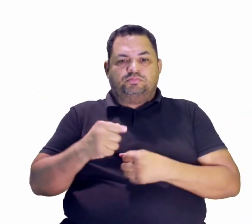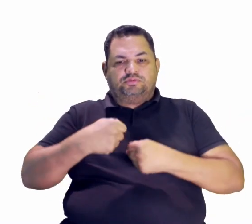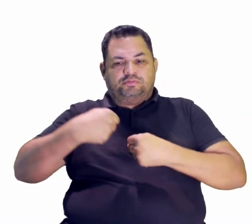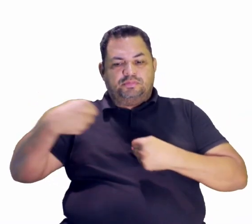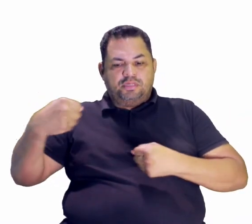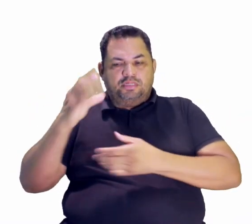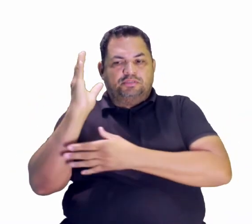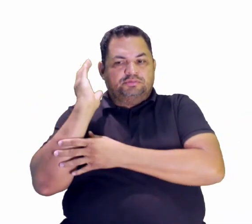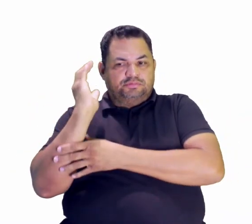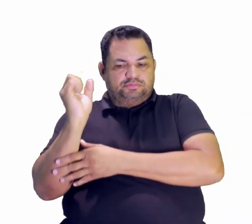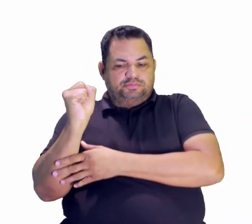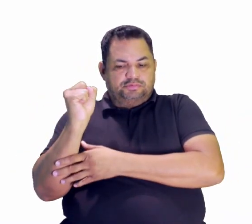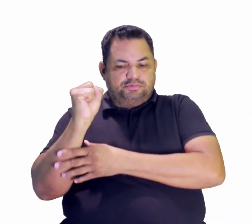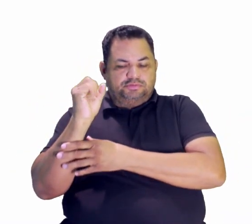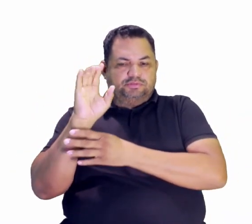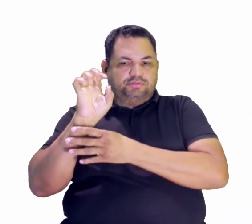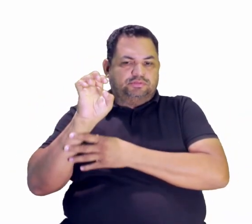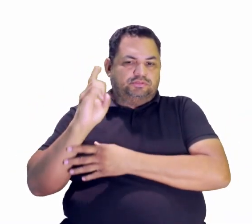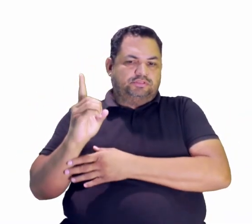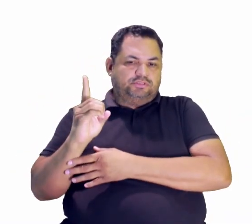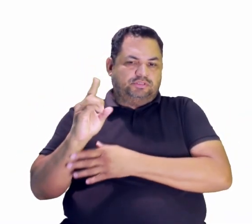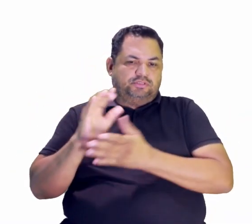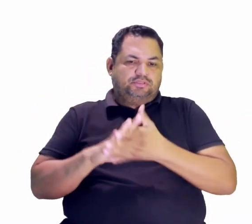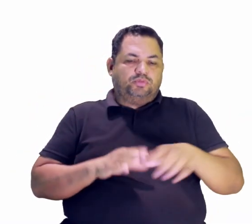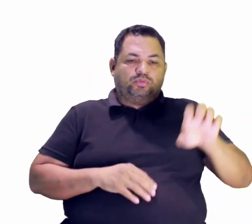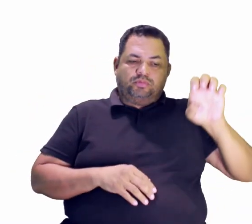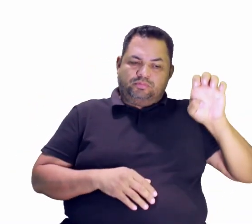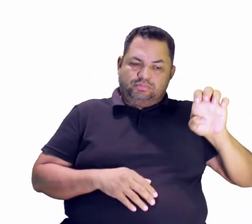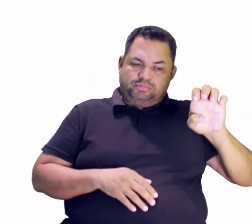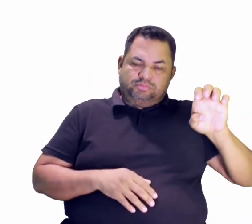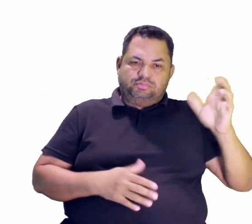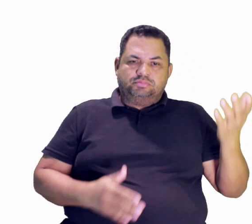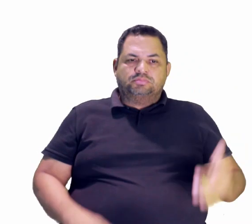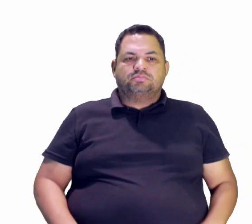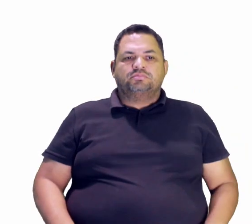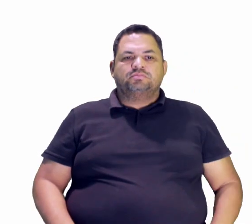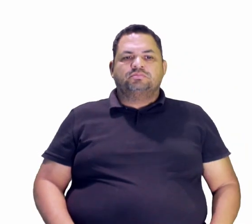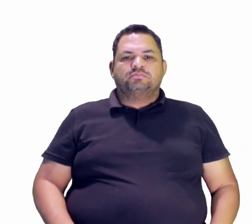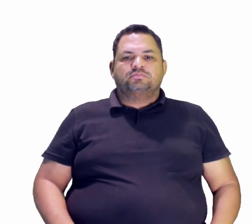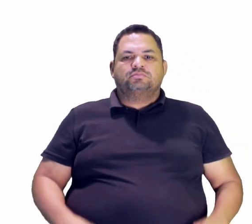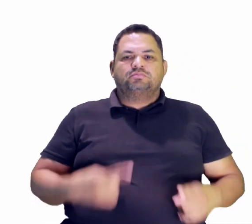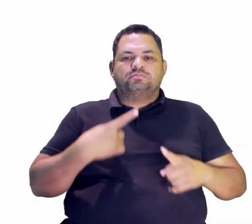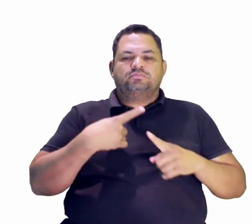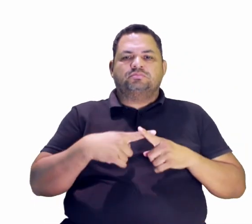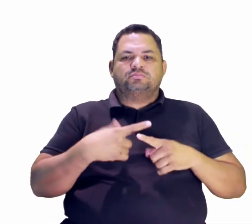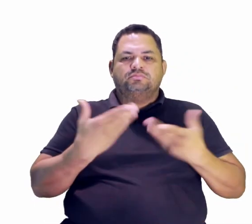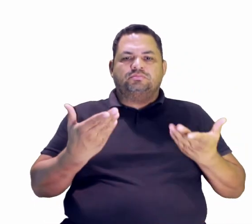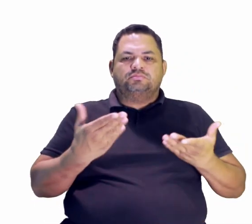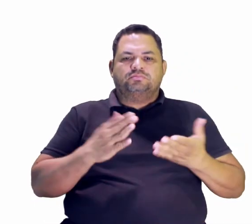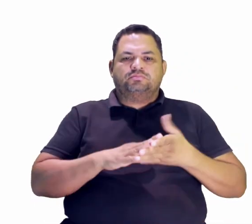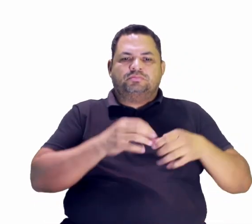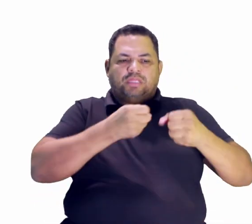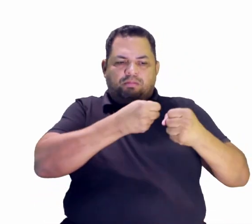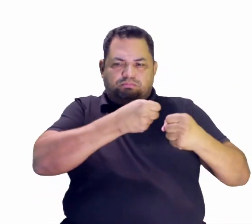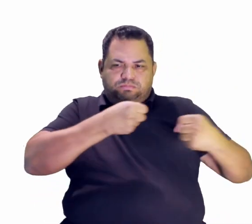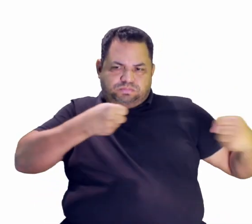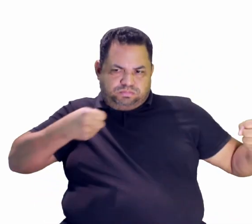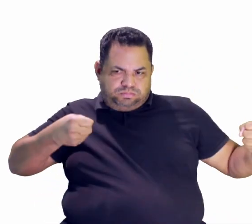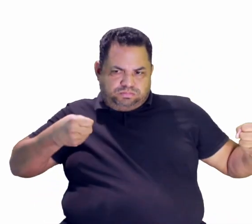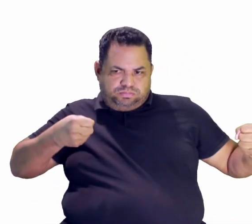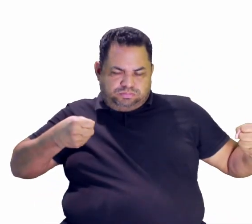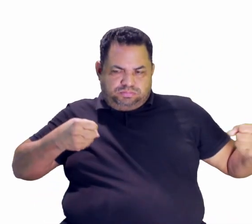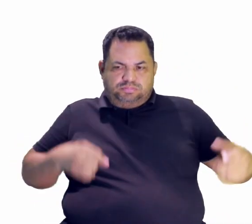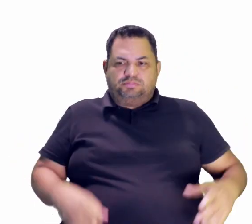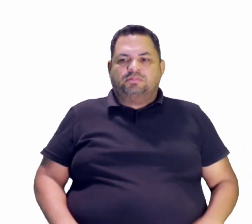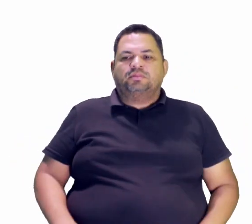né, da direita para a esquerda, o outro da esquerda para a direita. Então, porque o cabo de guerra é puxar em sentido